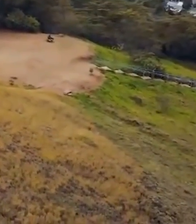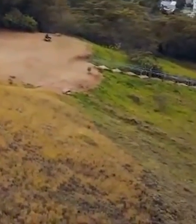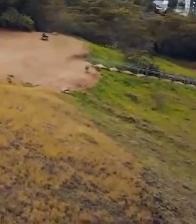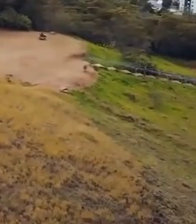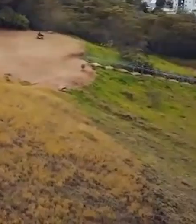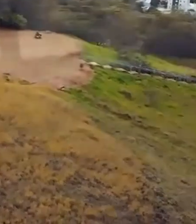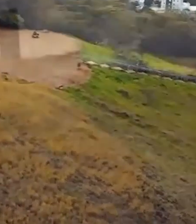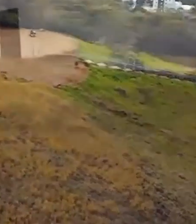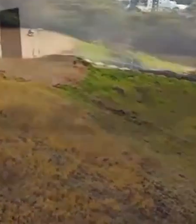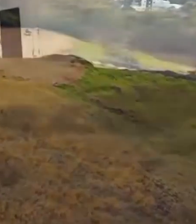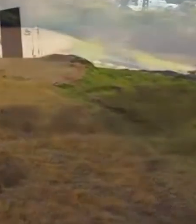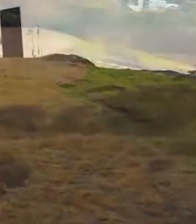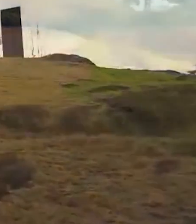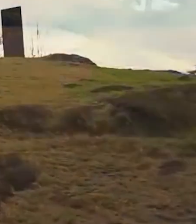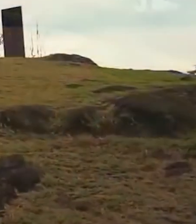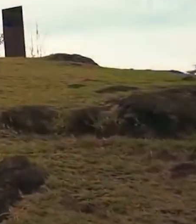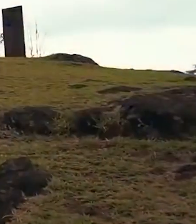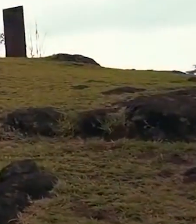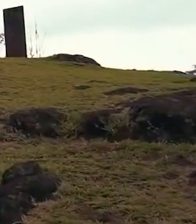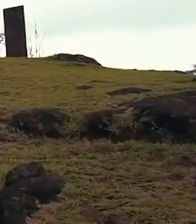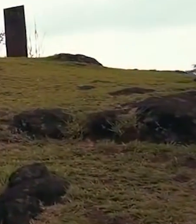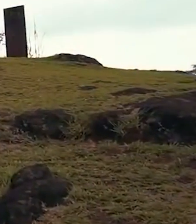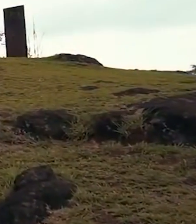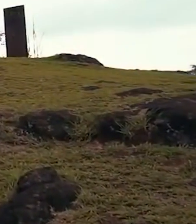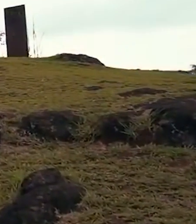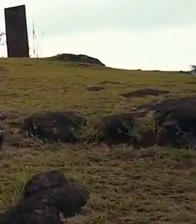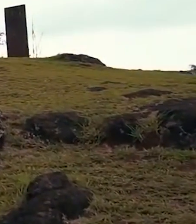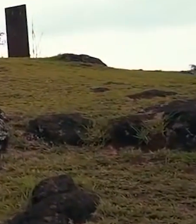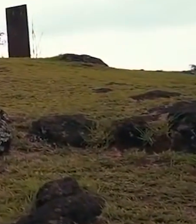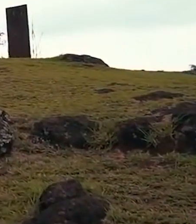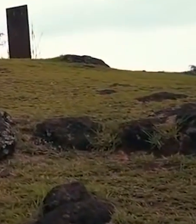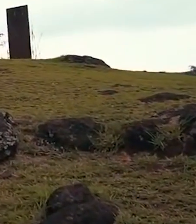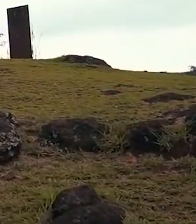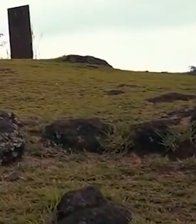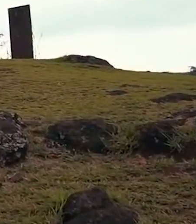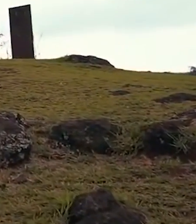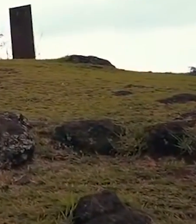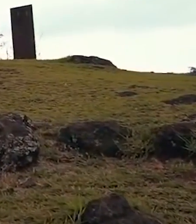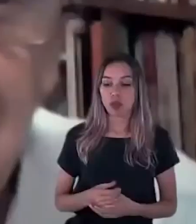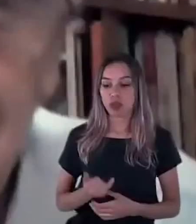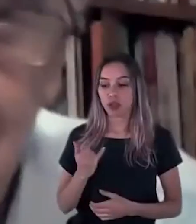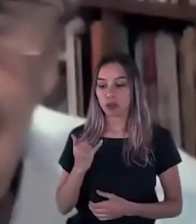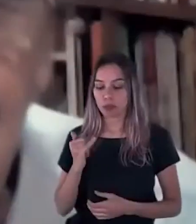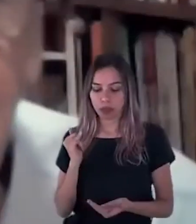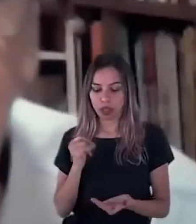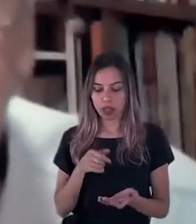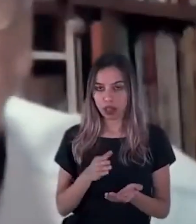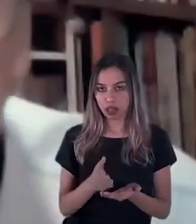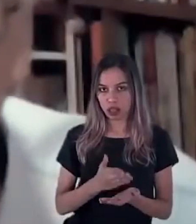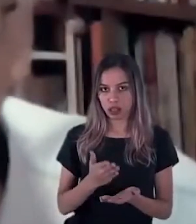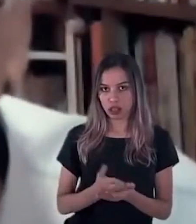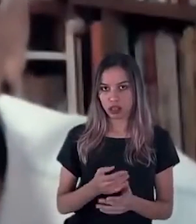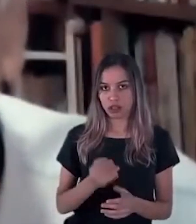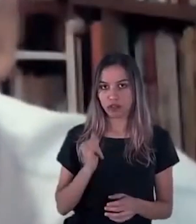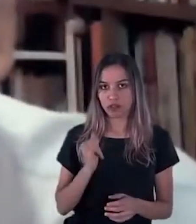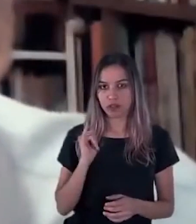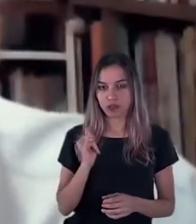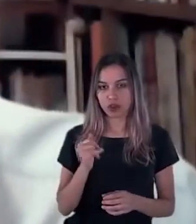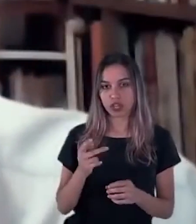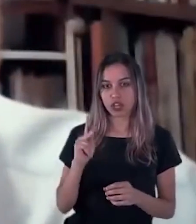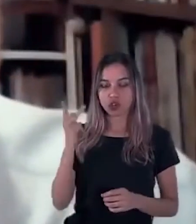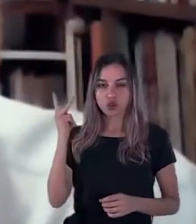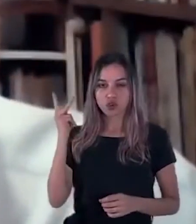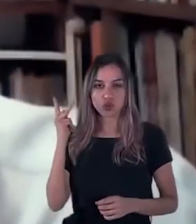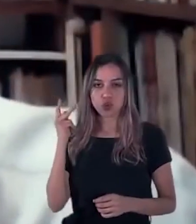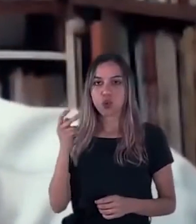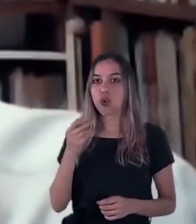Quer dizer, o poema de Confissões de Itabira, Drummond, é uma elegia, aquilo que ele termina, né, com um